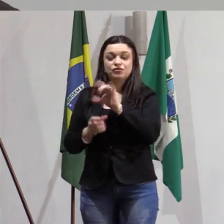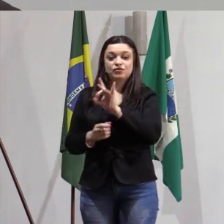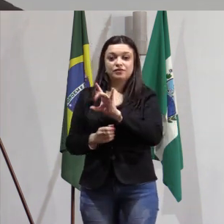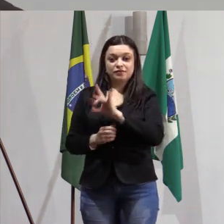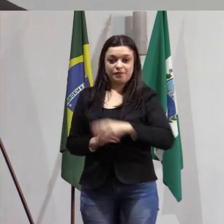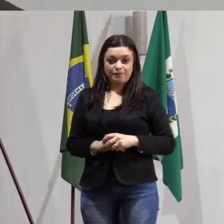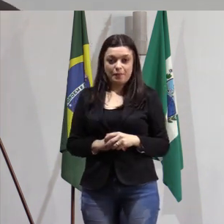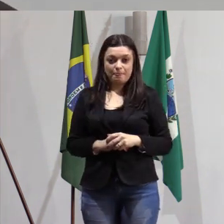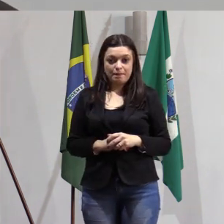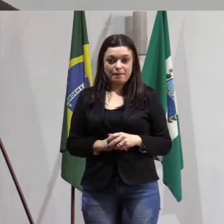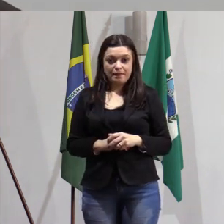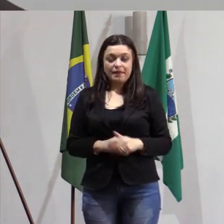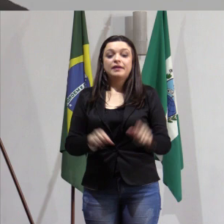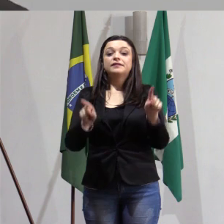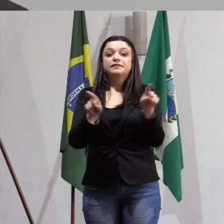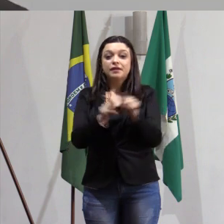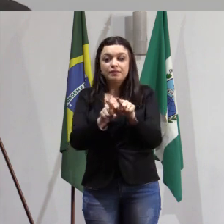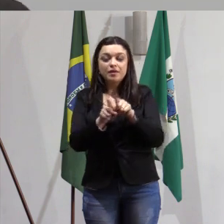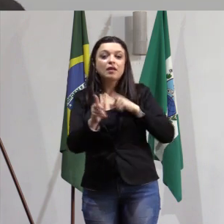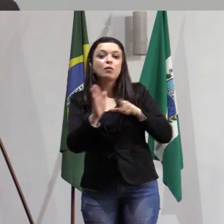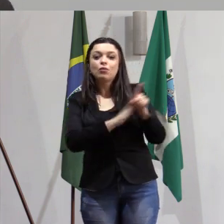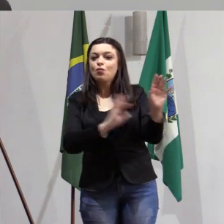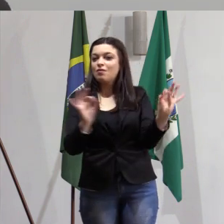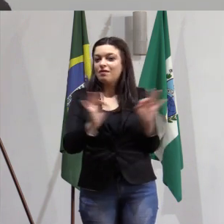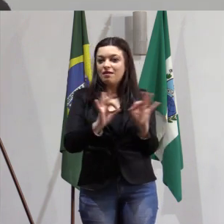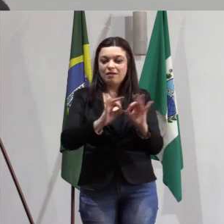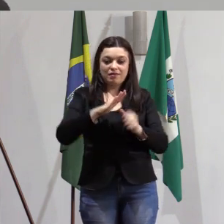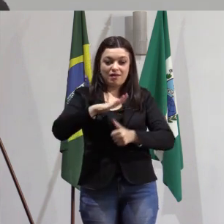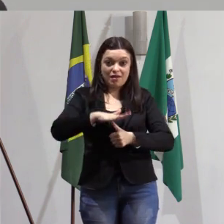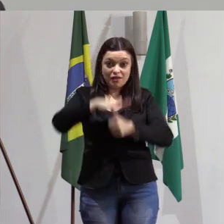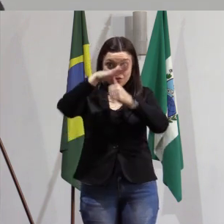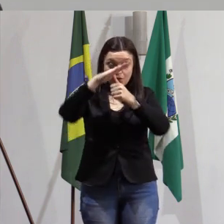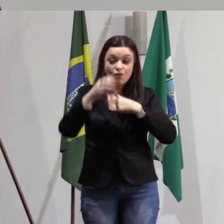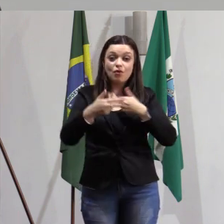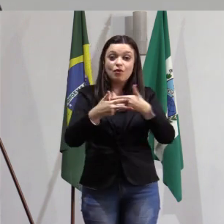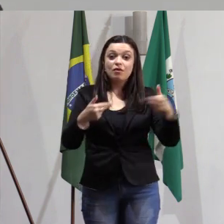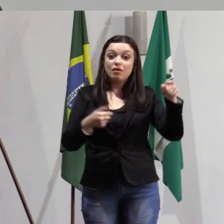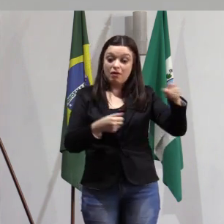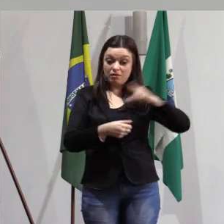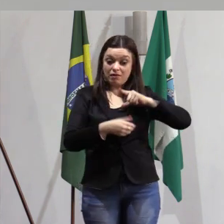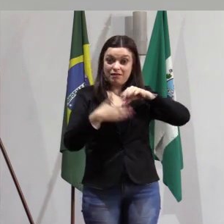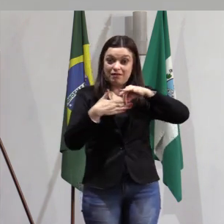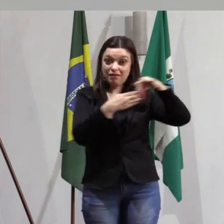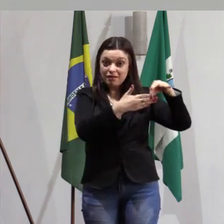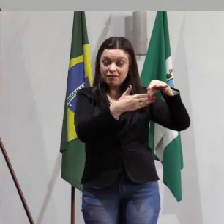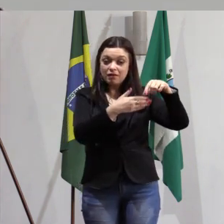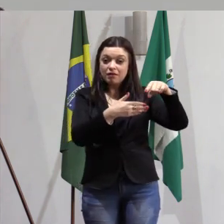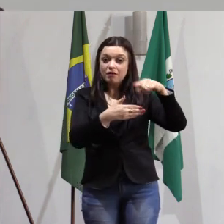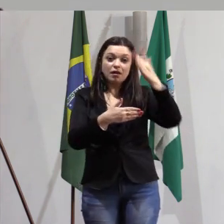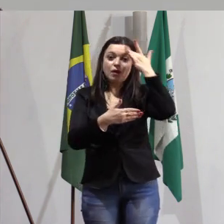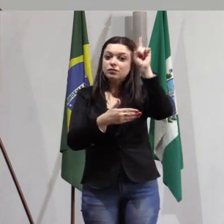reitores das universidades, como a Andifes, souberam dessa proposta junto com a imprensa.